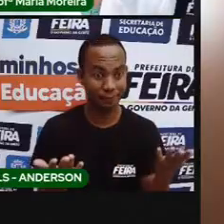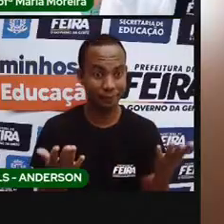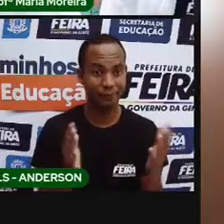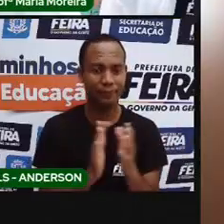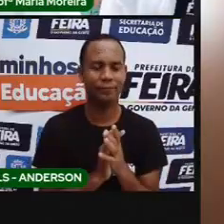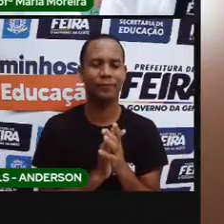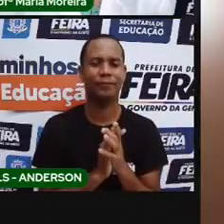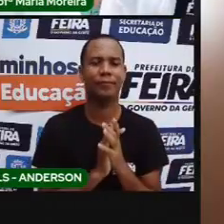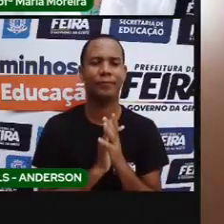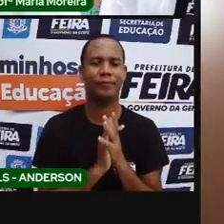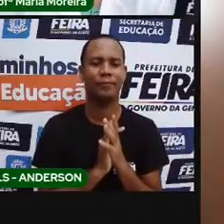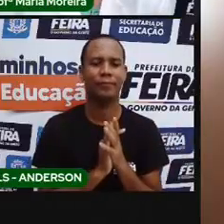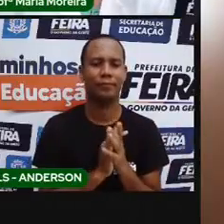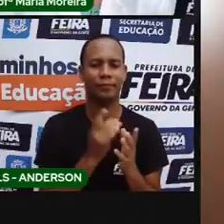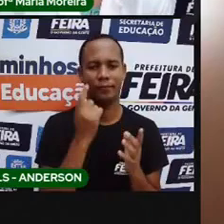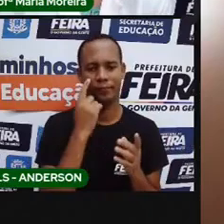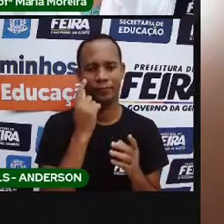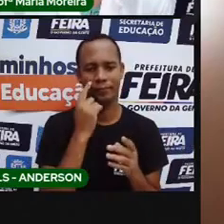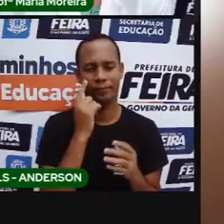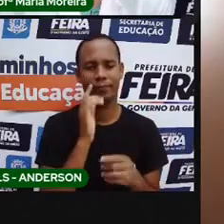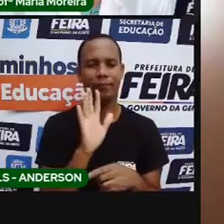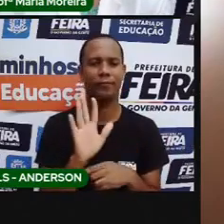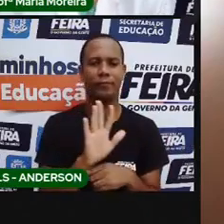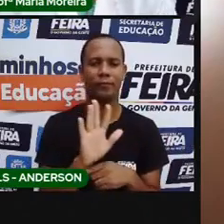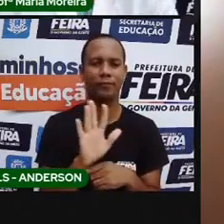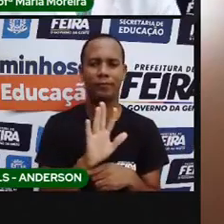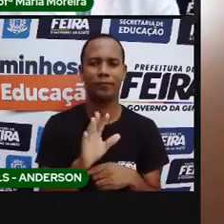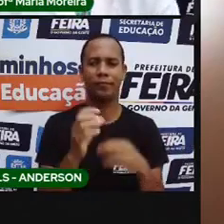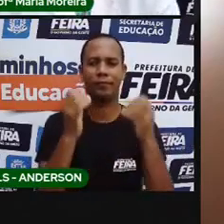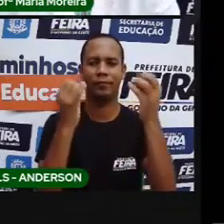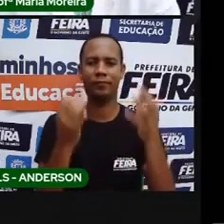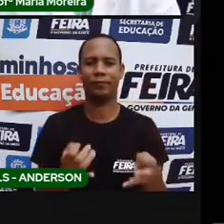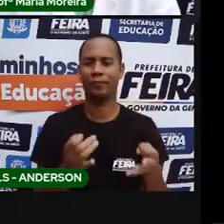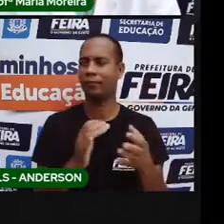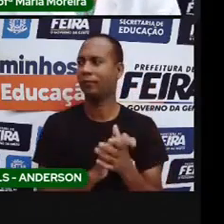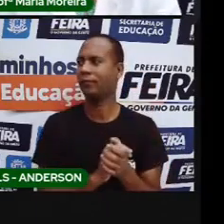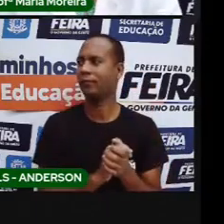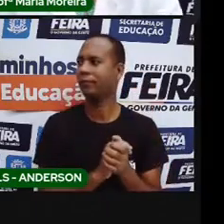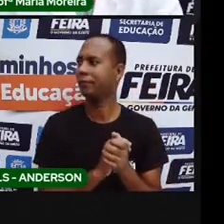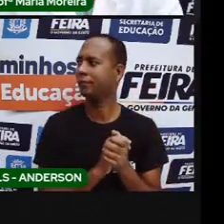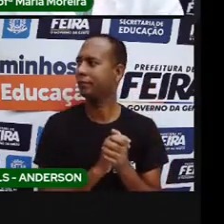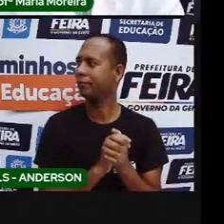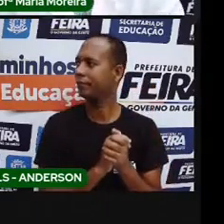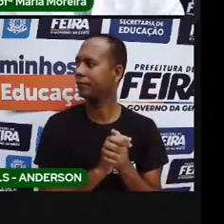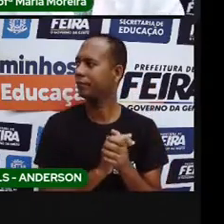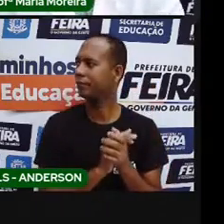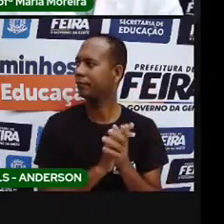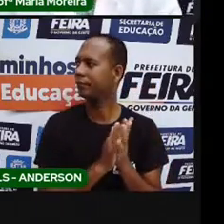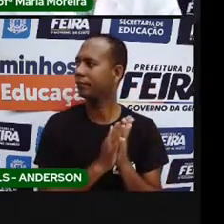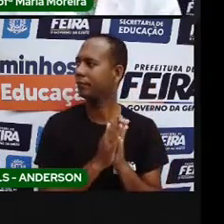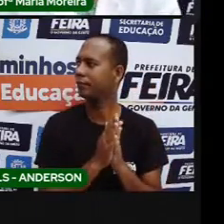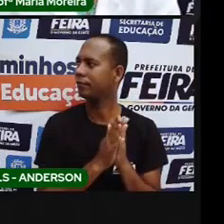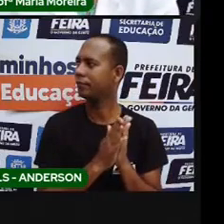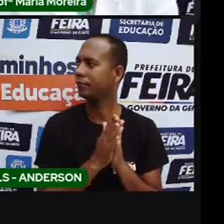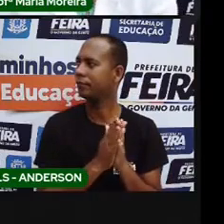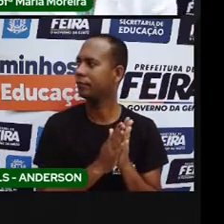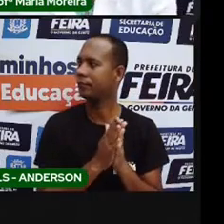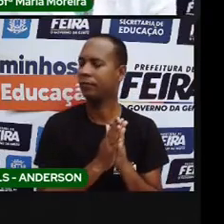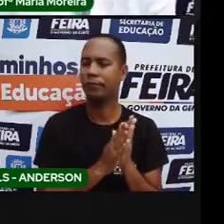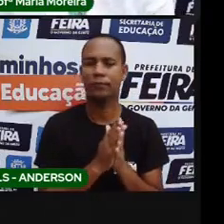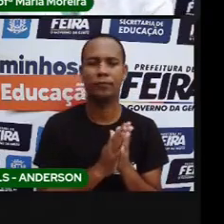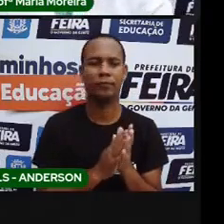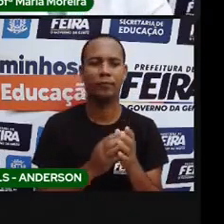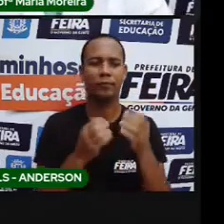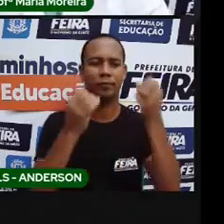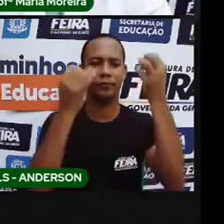Estou de volta. Vamos lá. Só para eu tirar aqui o vídeo. E aí ele fala,